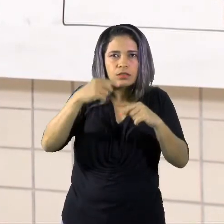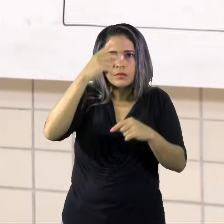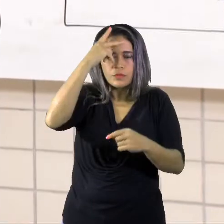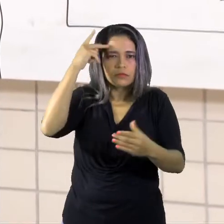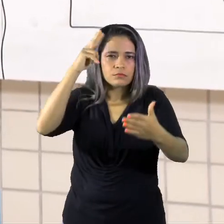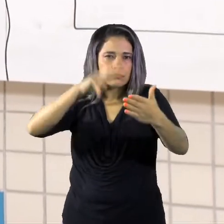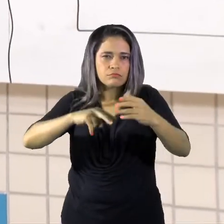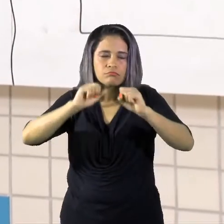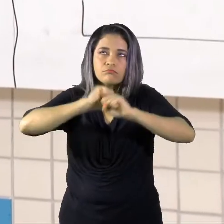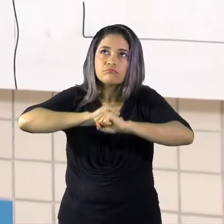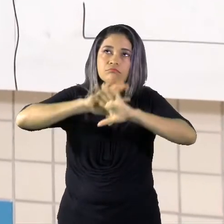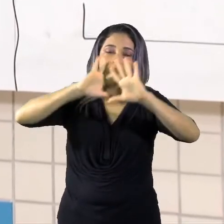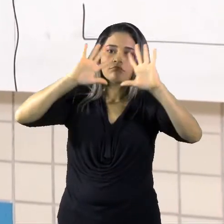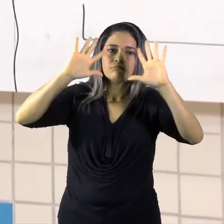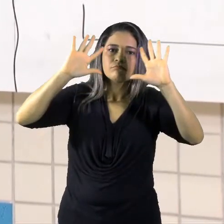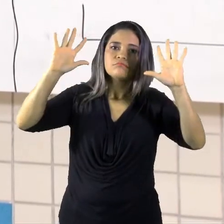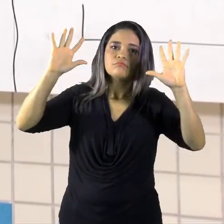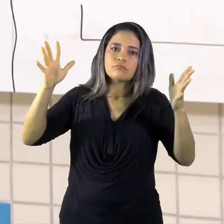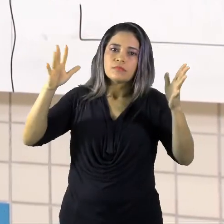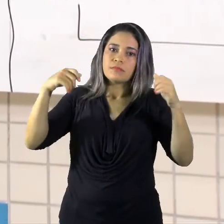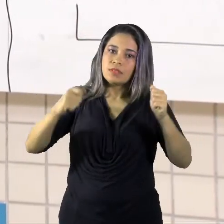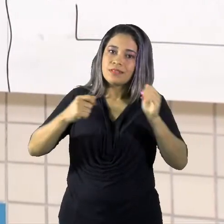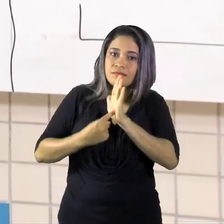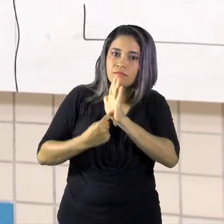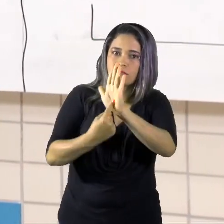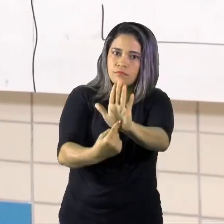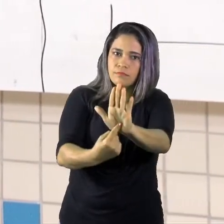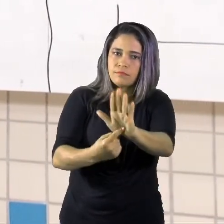falando. Tem que ter a menção.